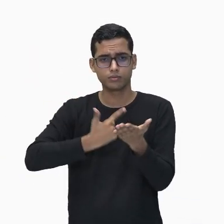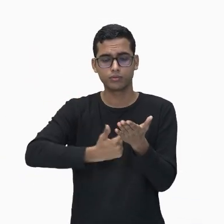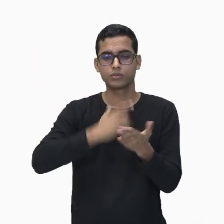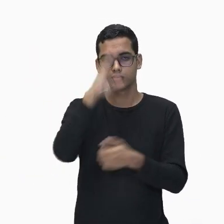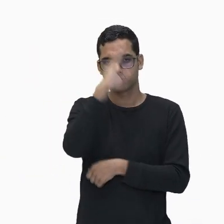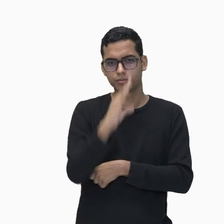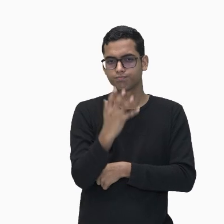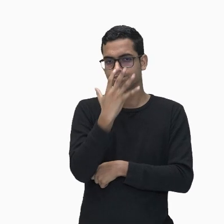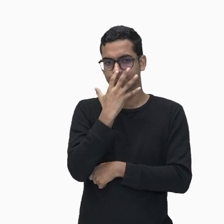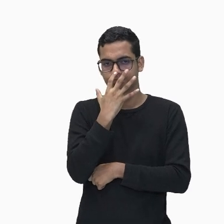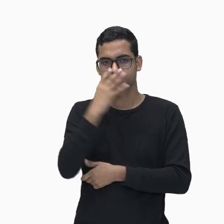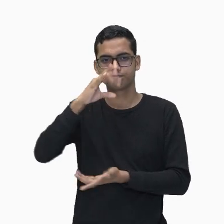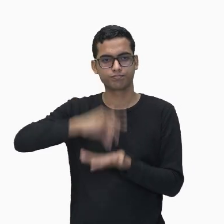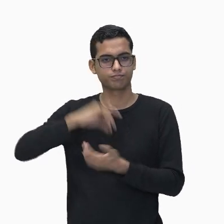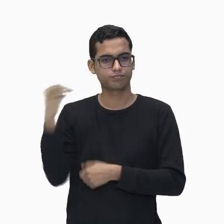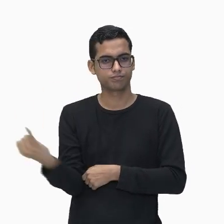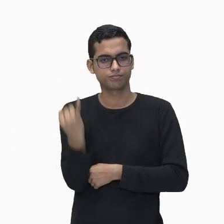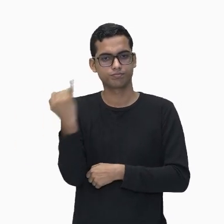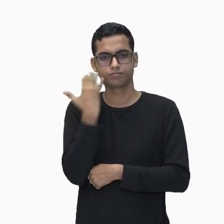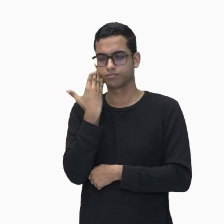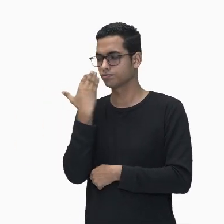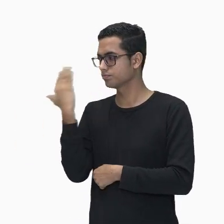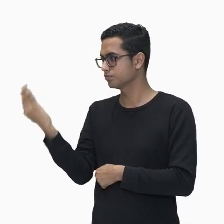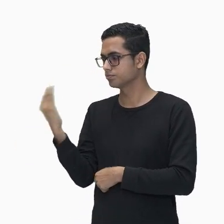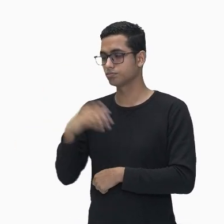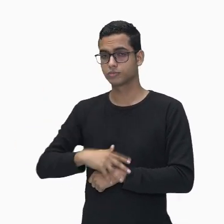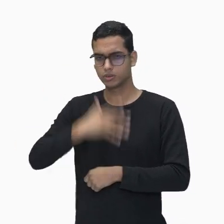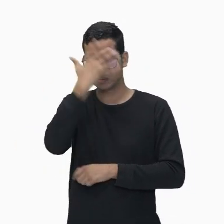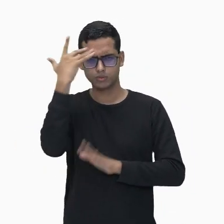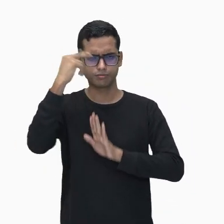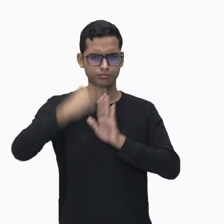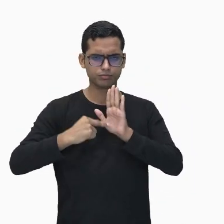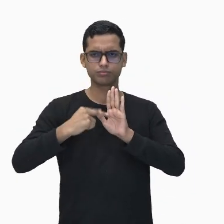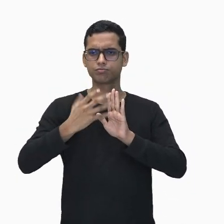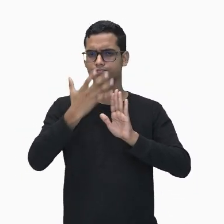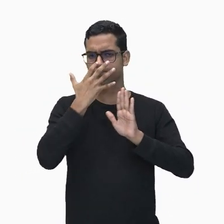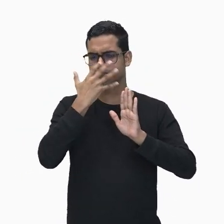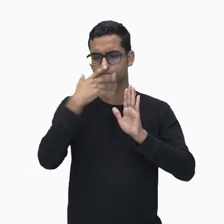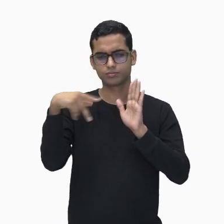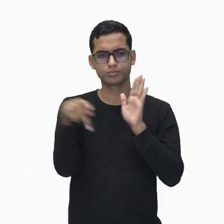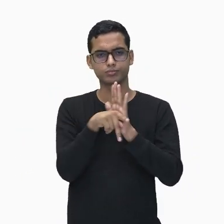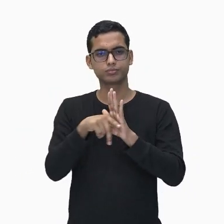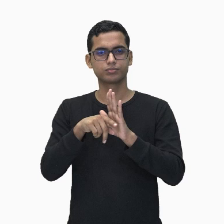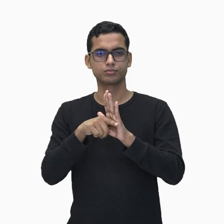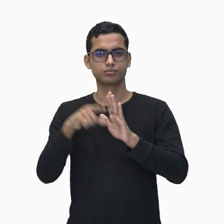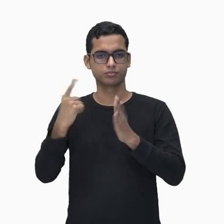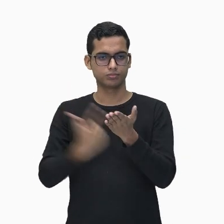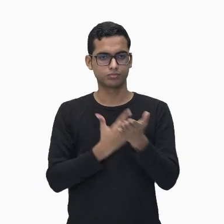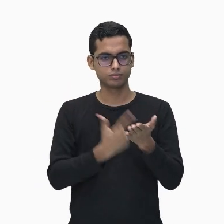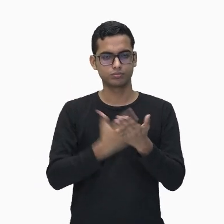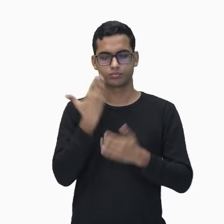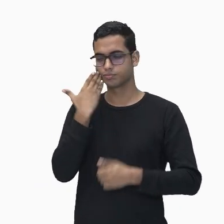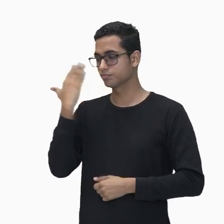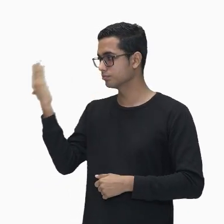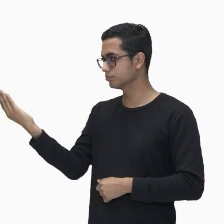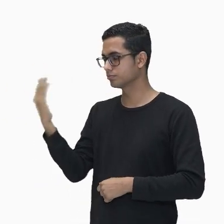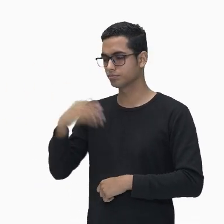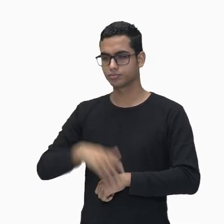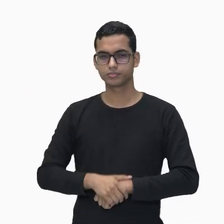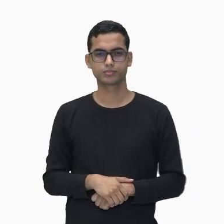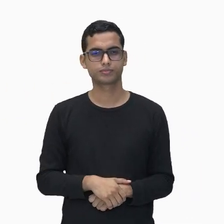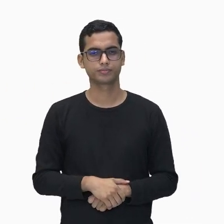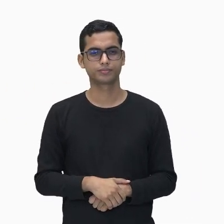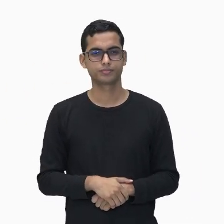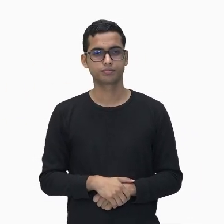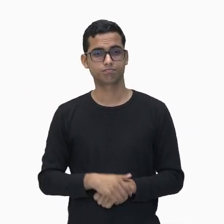né? No Brasil, ela realmente encontra leitores aí que apreciam a sua obra. A sua obra traça